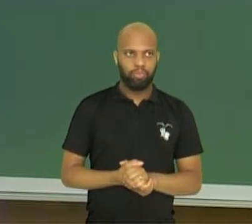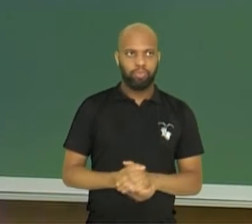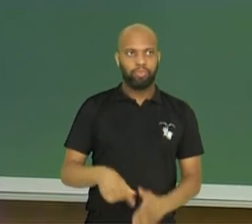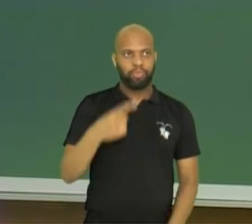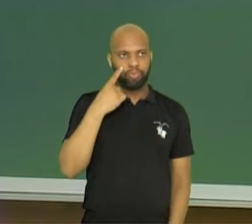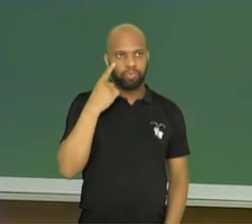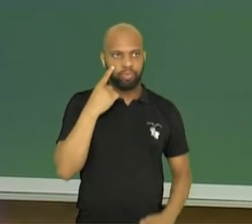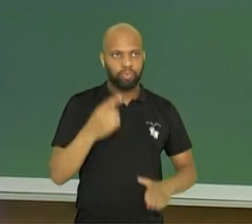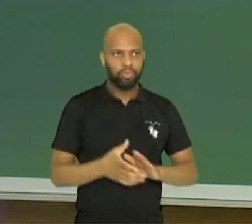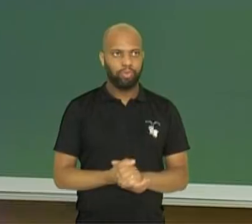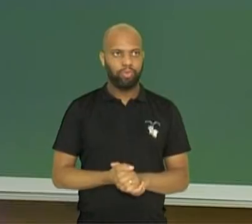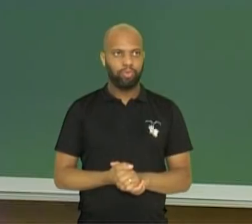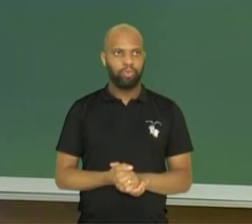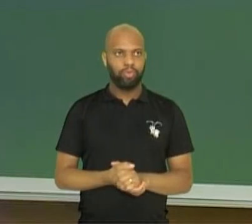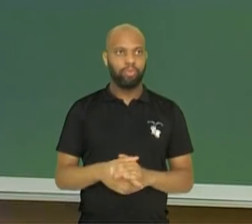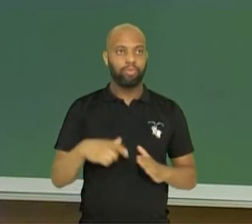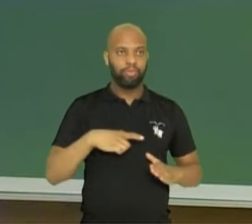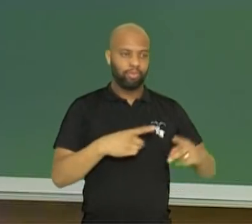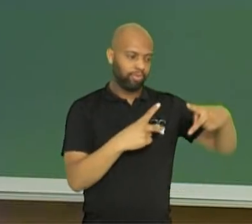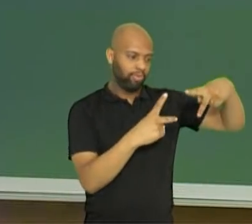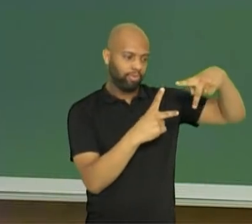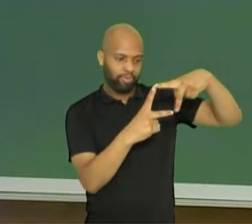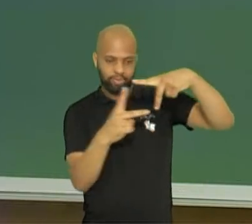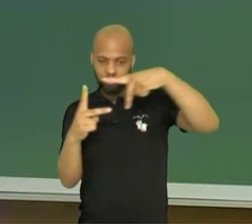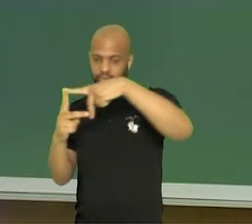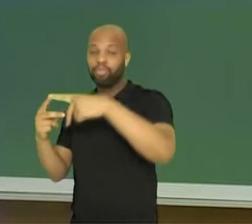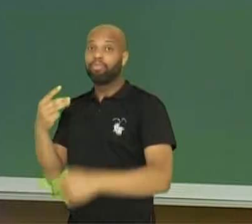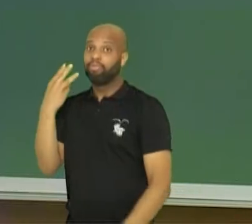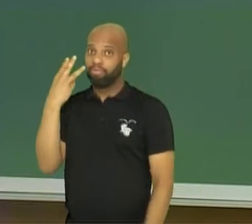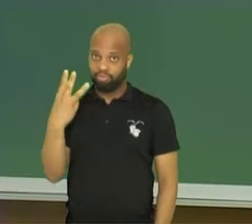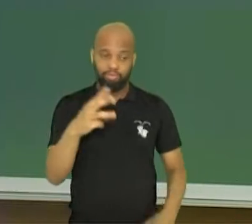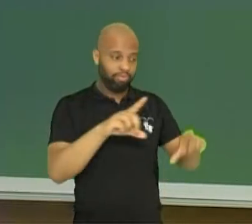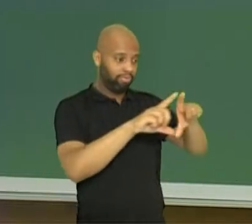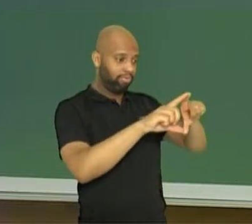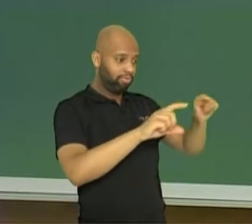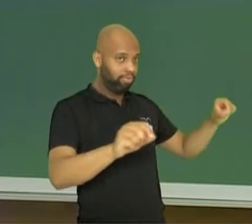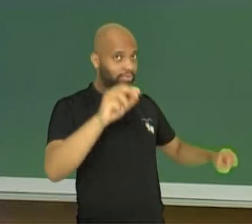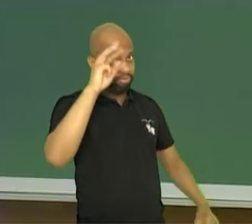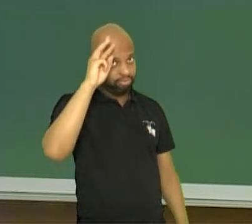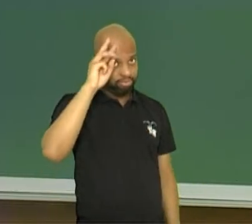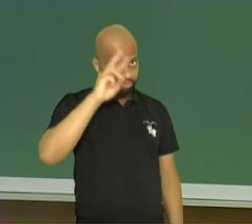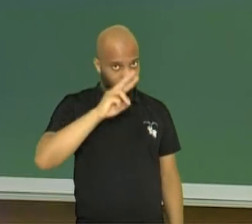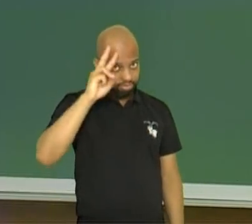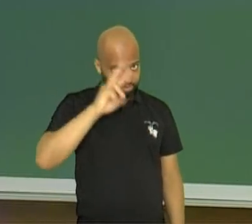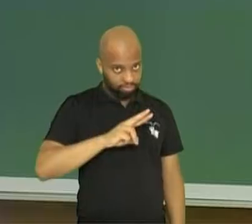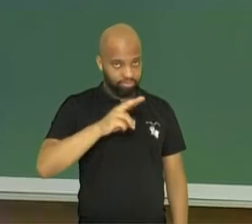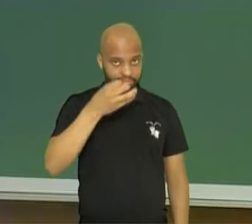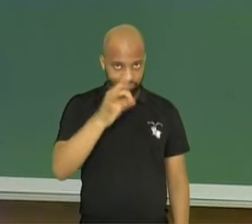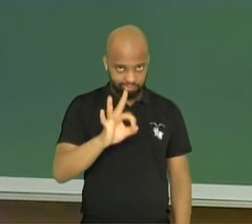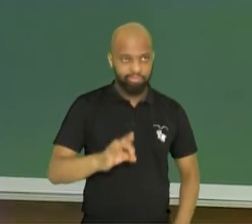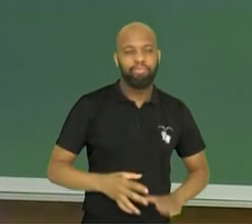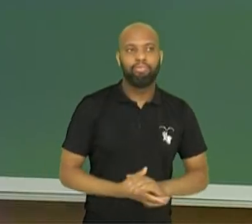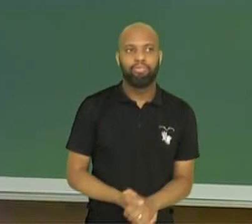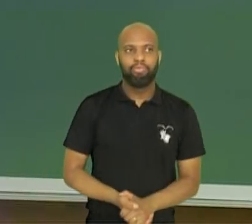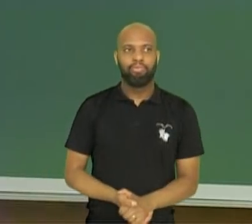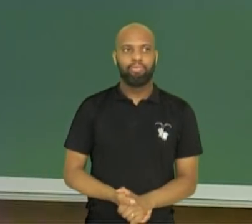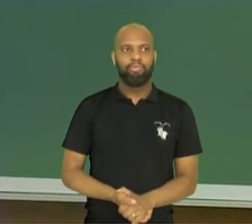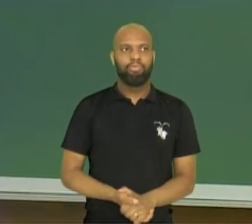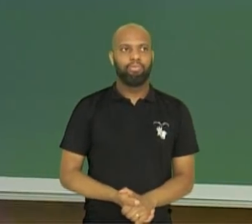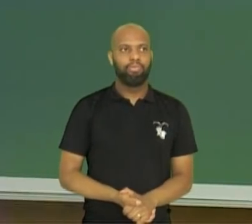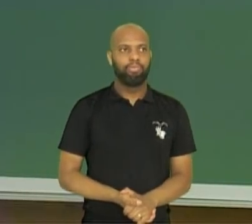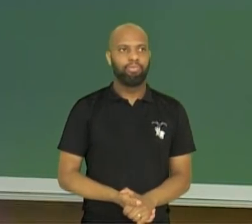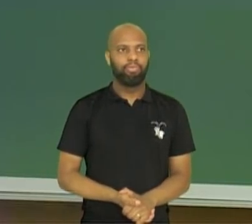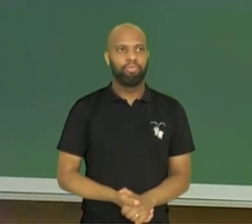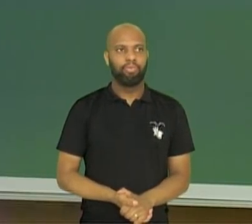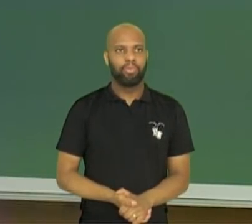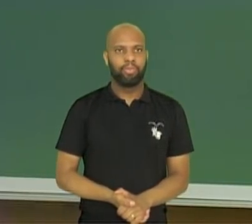vamos lá. Primeiro temos 3 quadrinhos, já sei que é uma tirinha e não uma charge, né? E ali